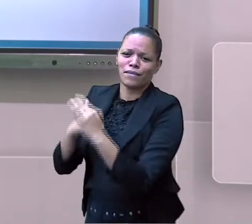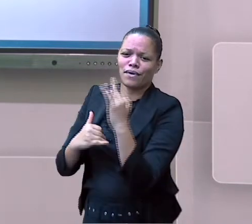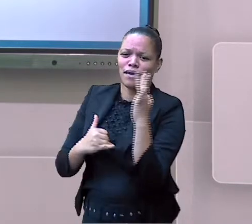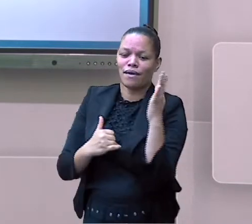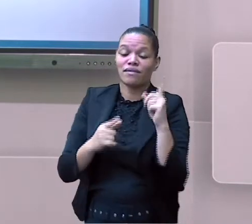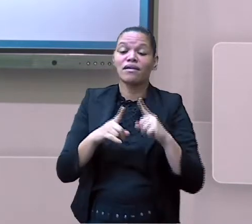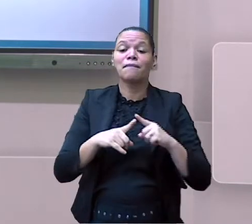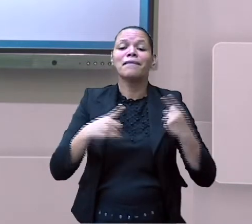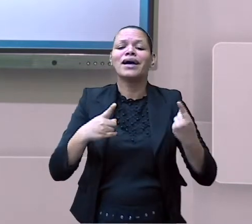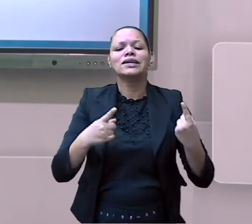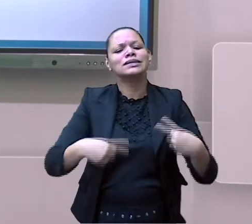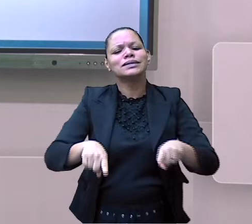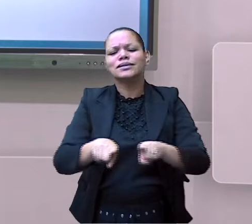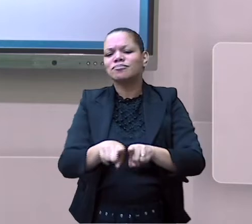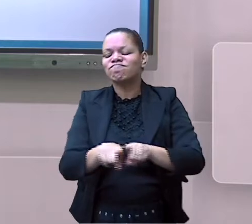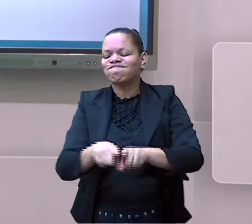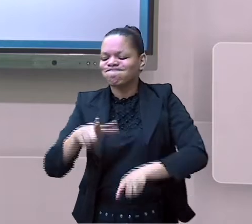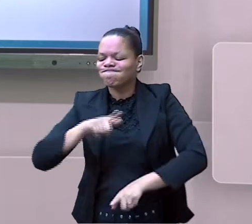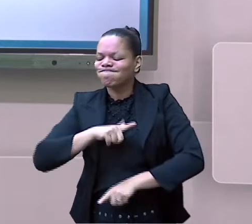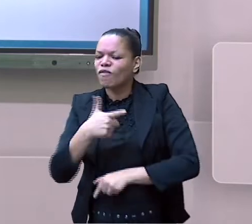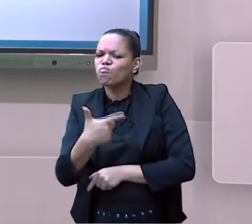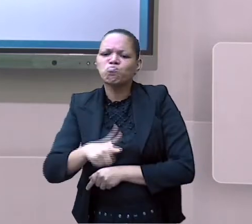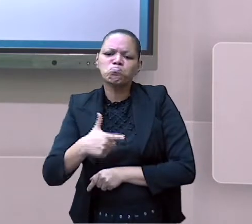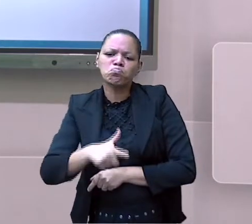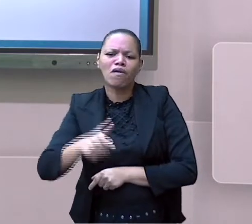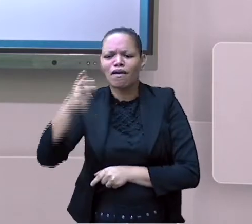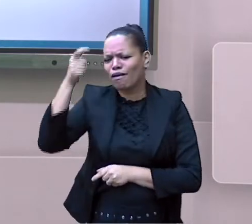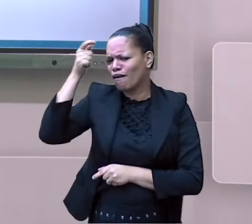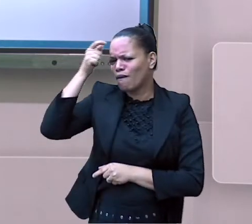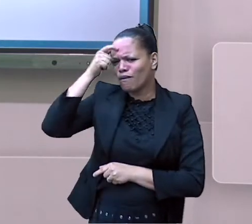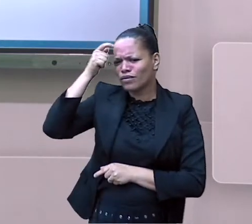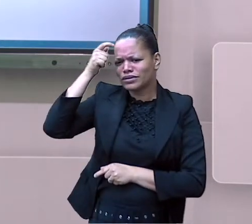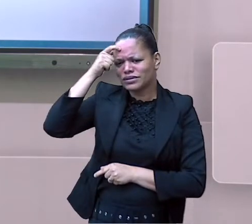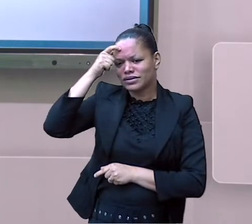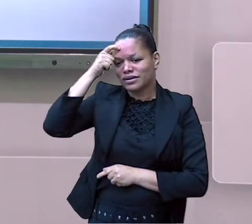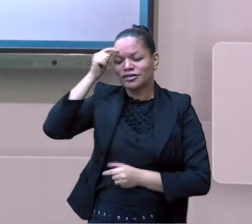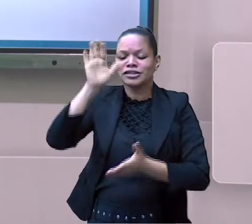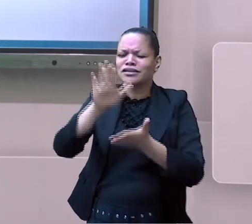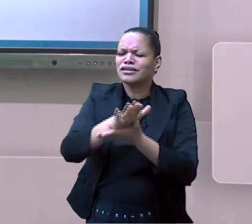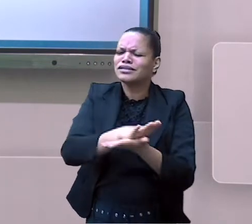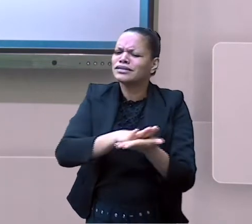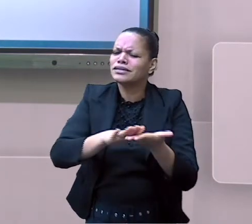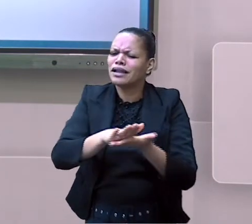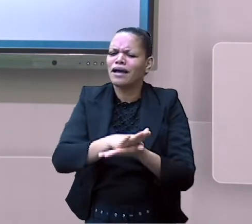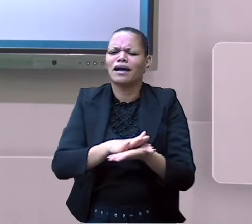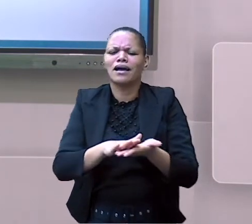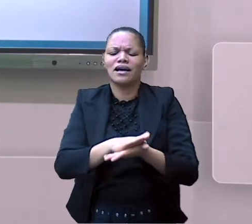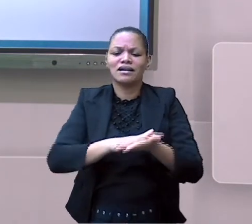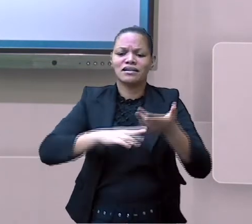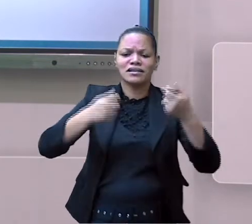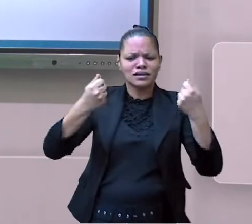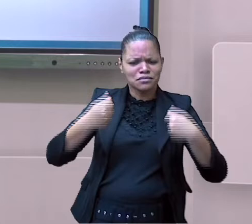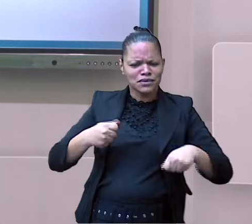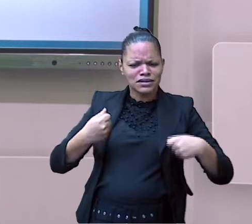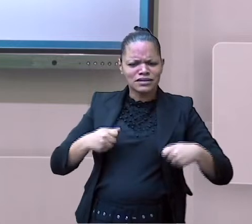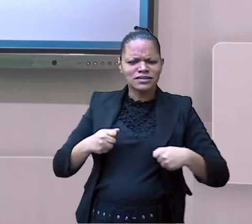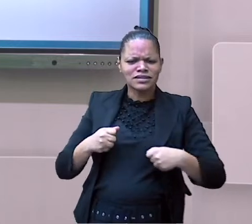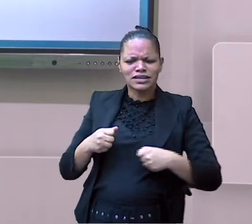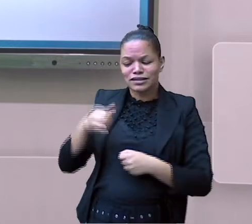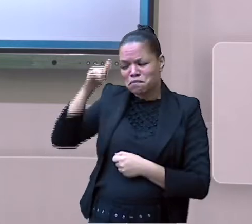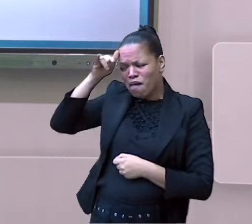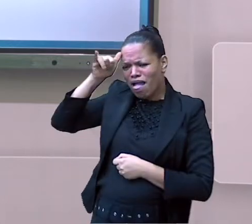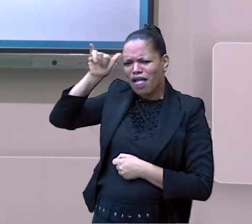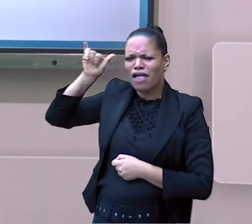é de economizar, que é de fazer o reflorestamento, de não poluir. Então, esse